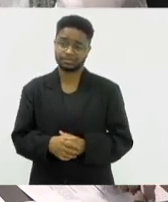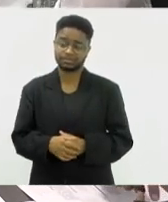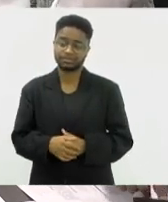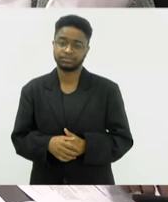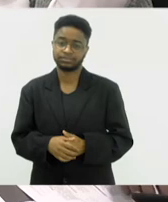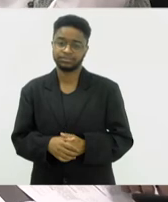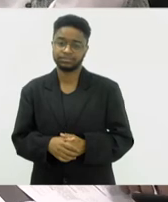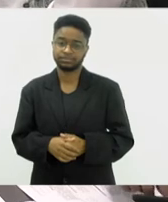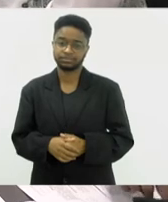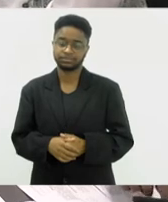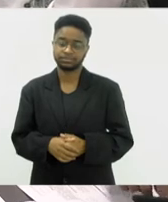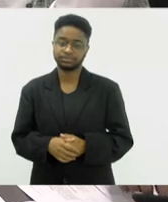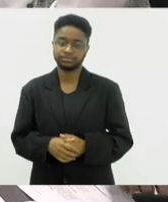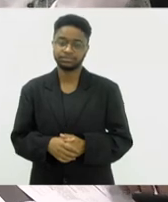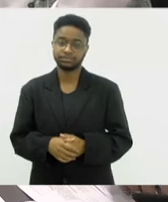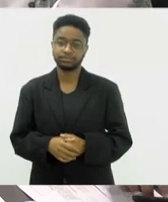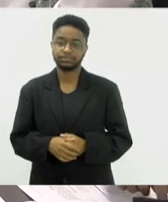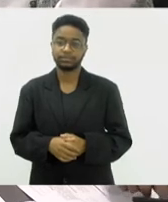Bom, eu vou